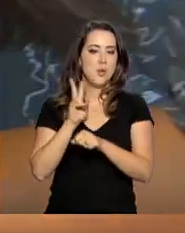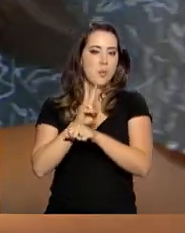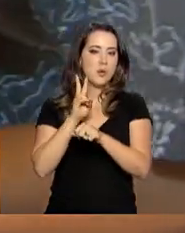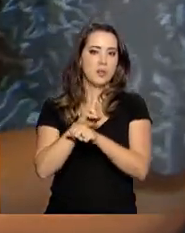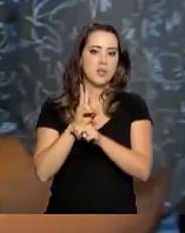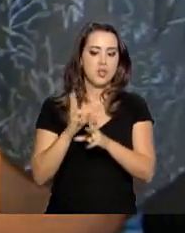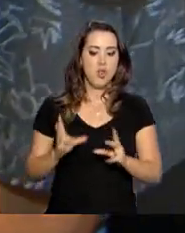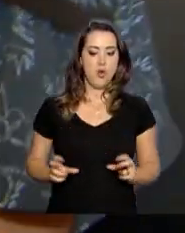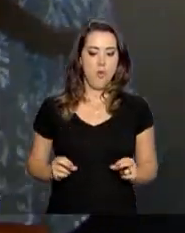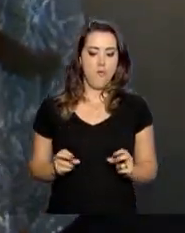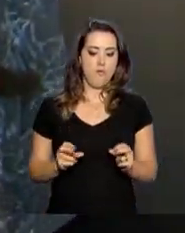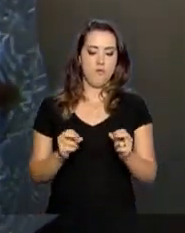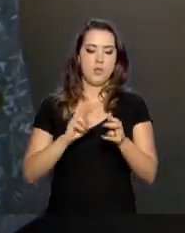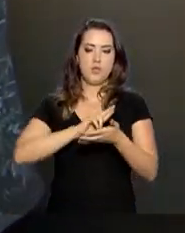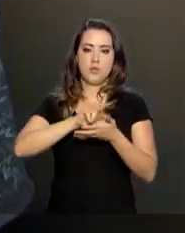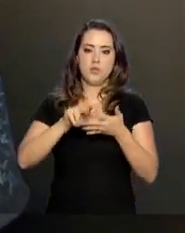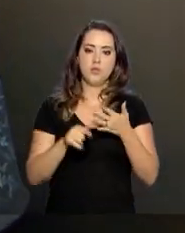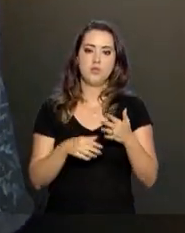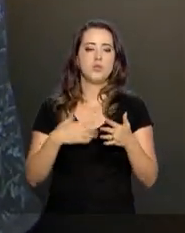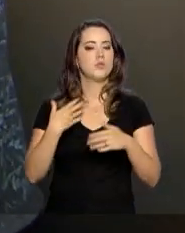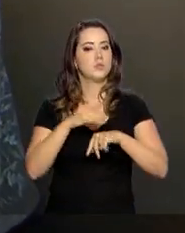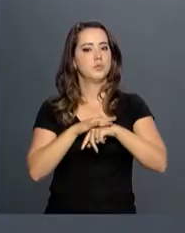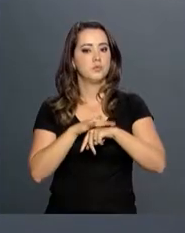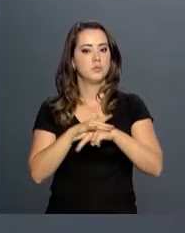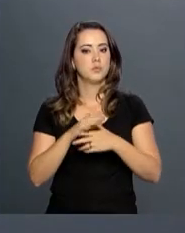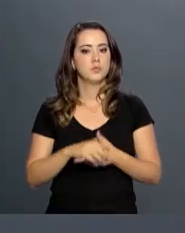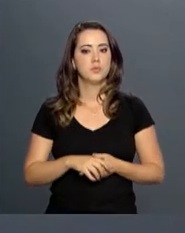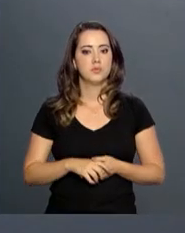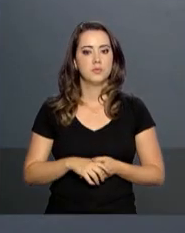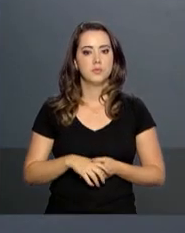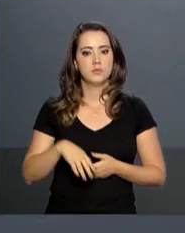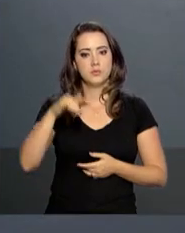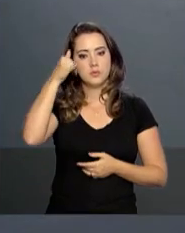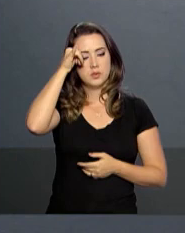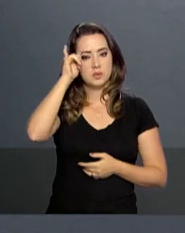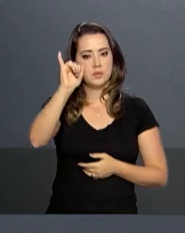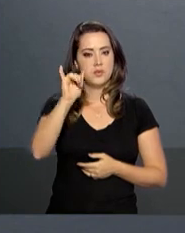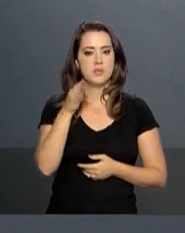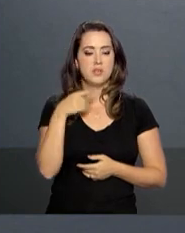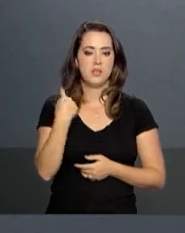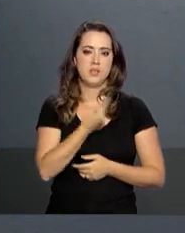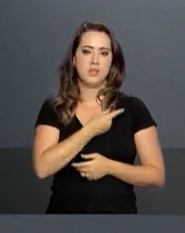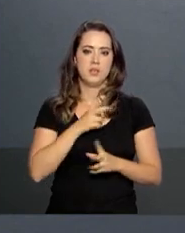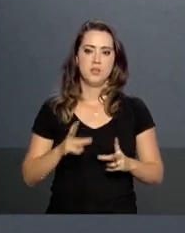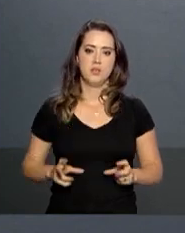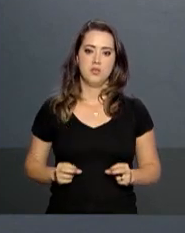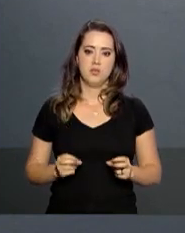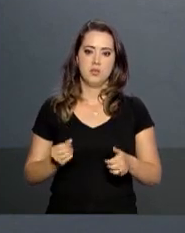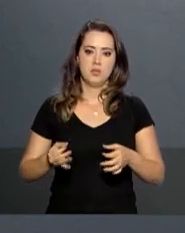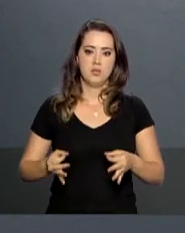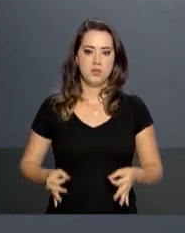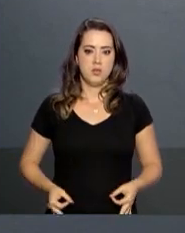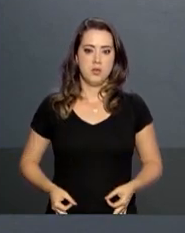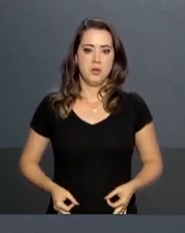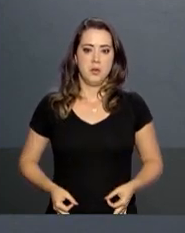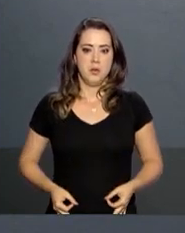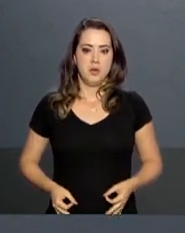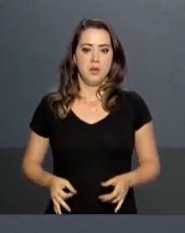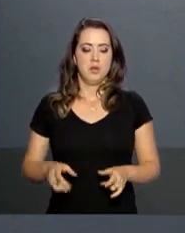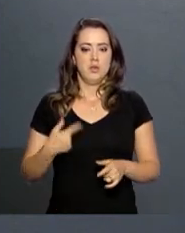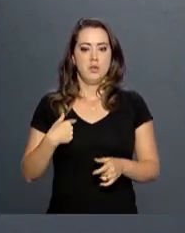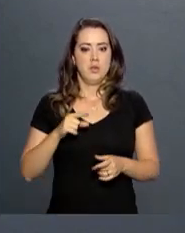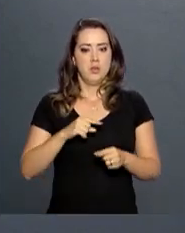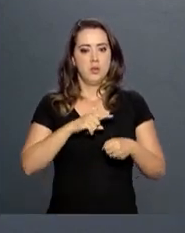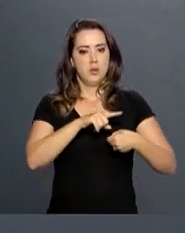ao vírus que pode provocar uma série de doenças previne a gente ficar com cantei no útero campeã